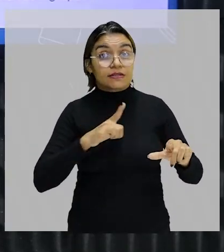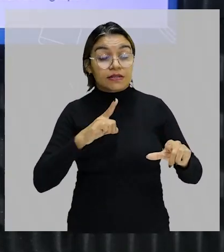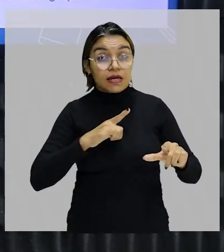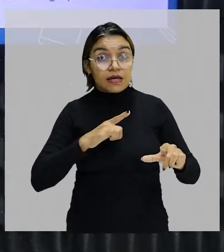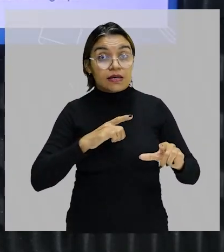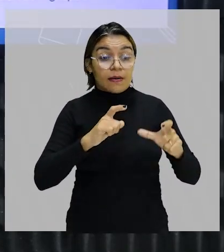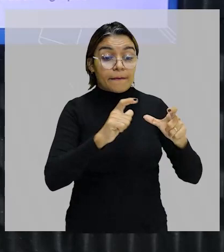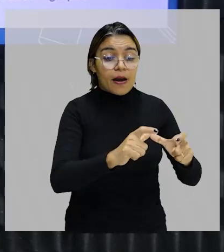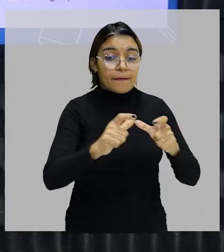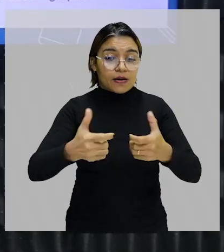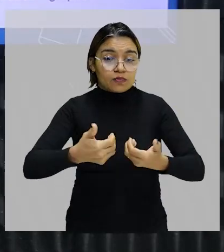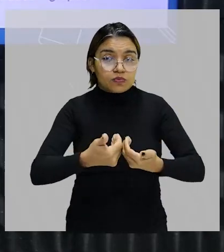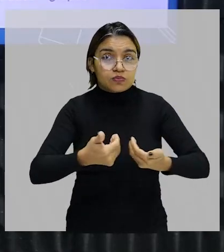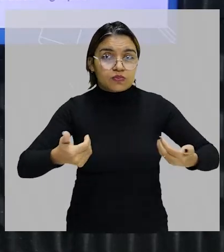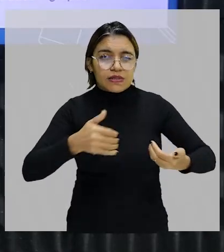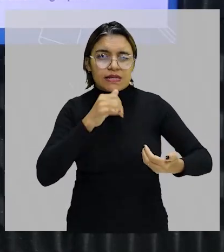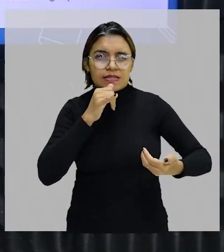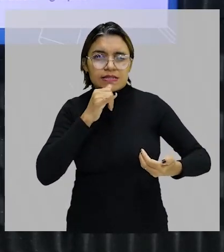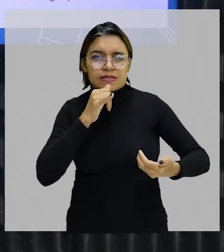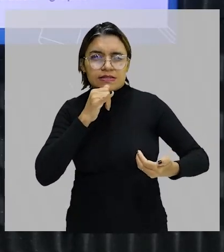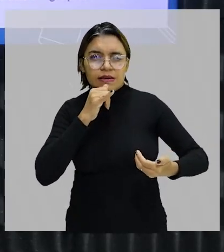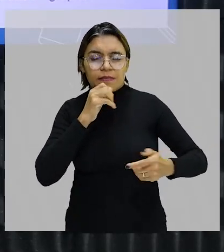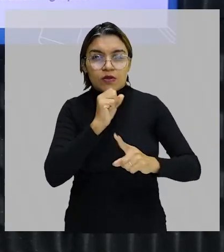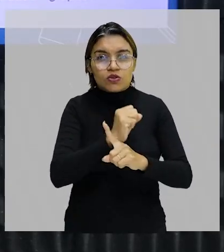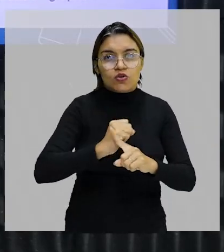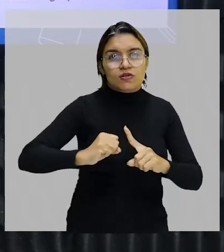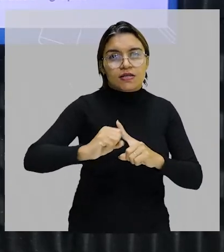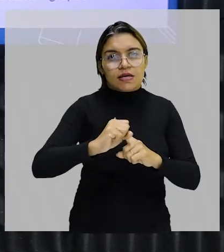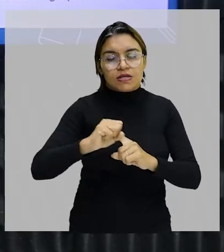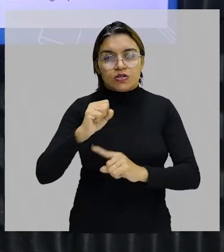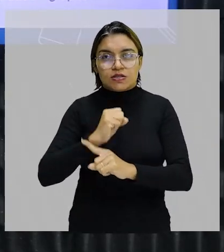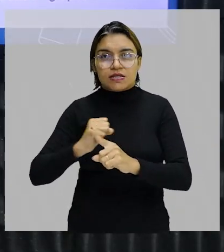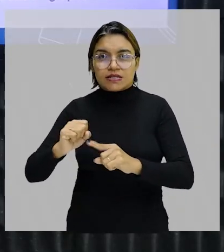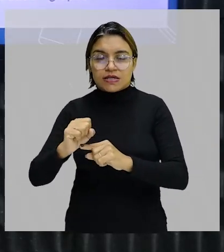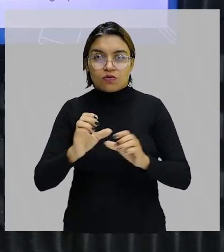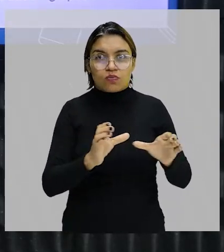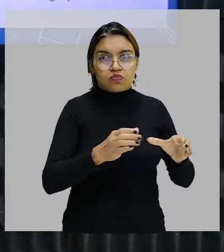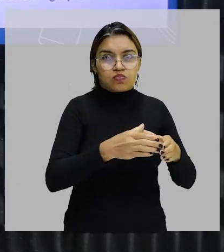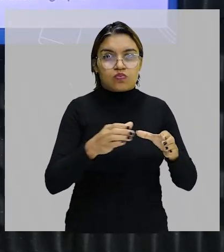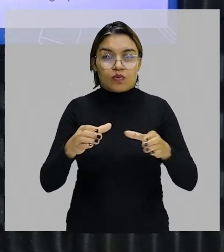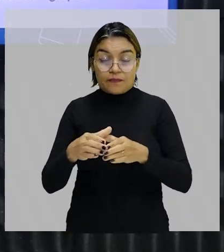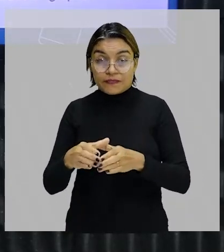destes espaços entre as classes sociais. Então, tu tem áreas mais